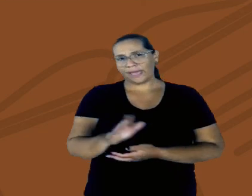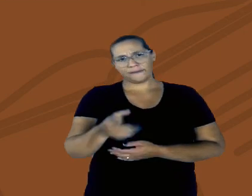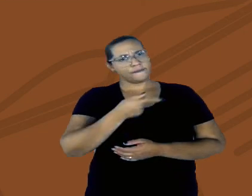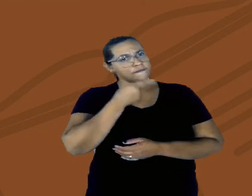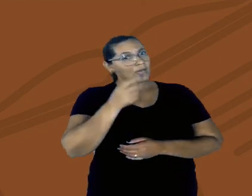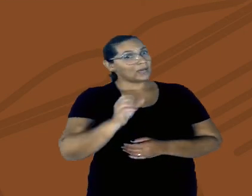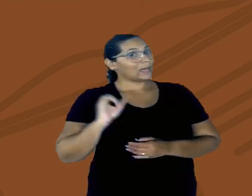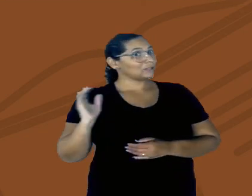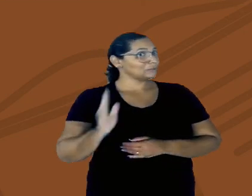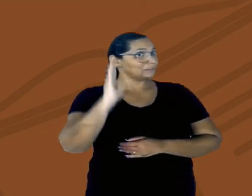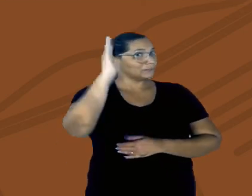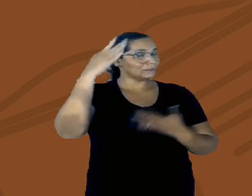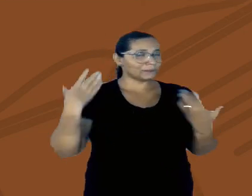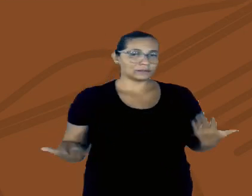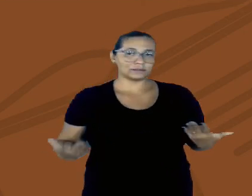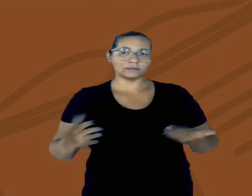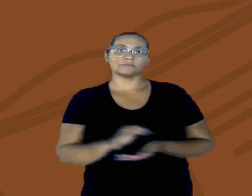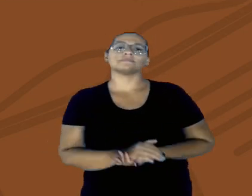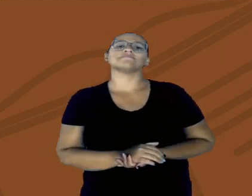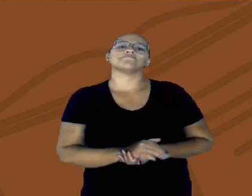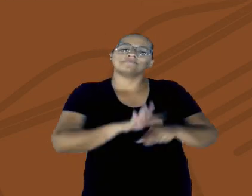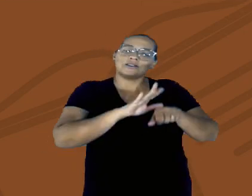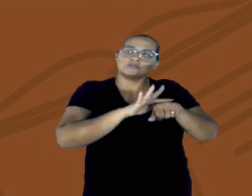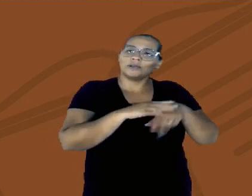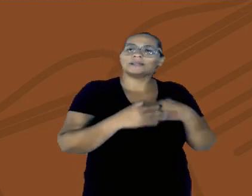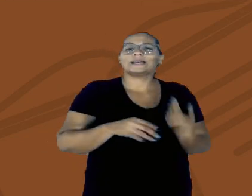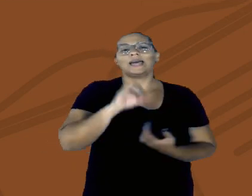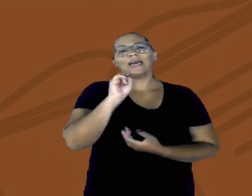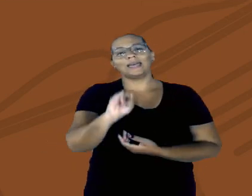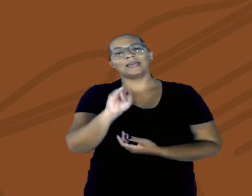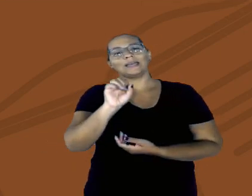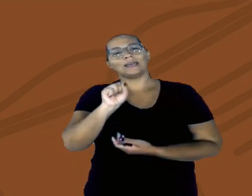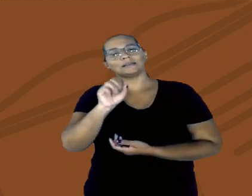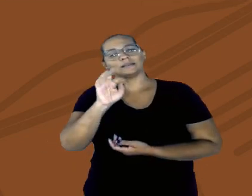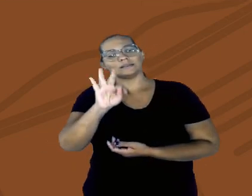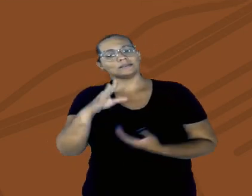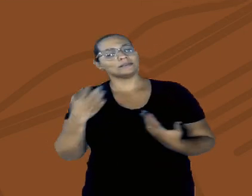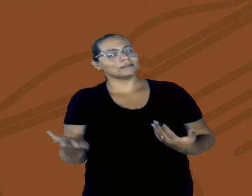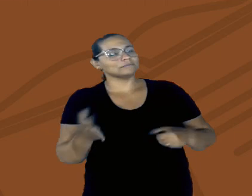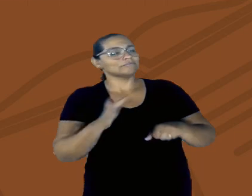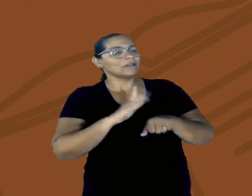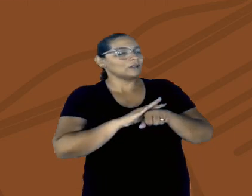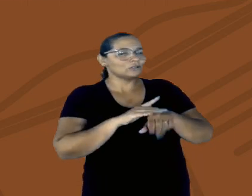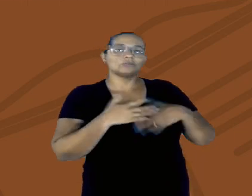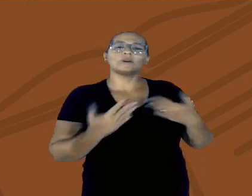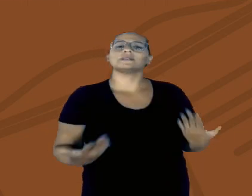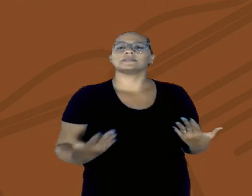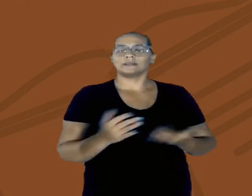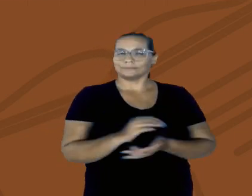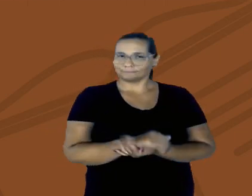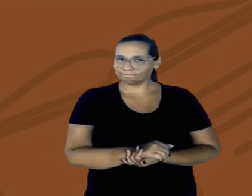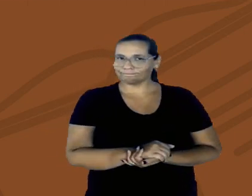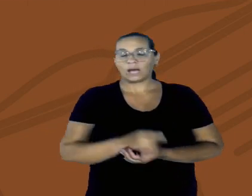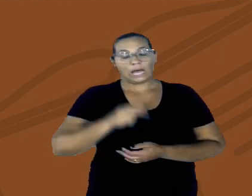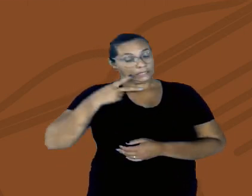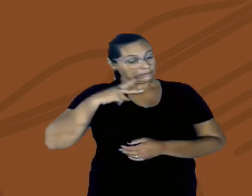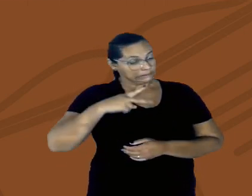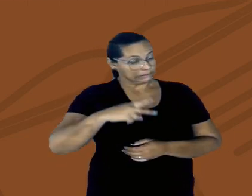principais. As ISTs, as infecções sexualmente transmissíveis. São as